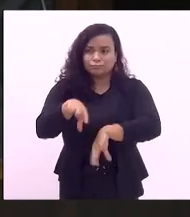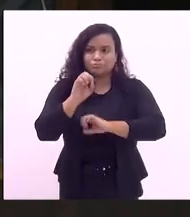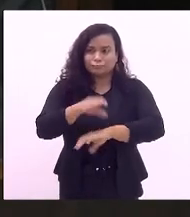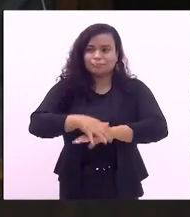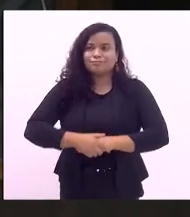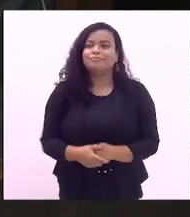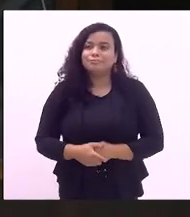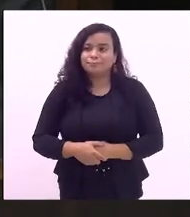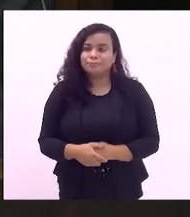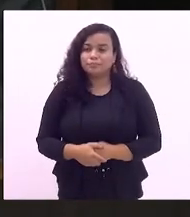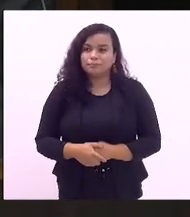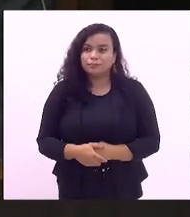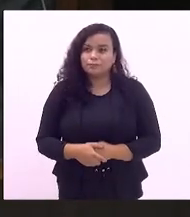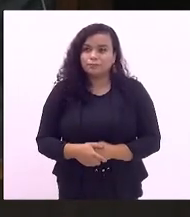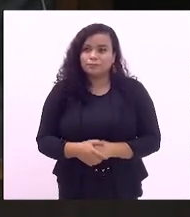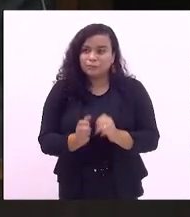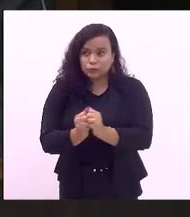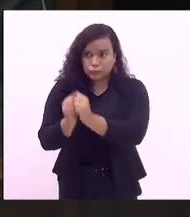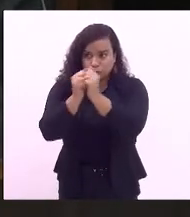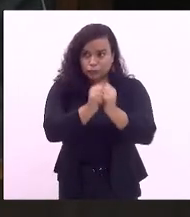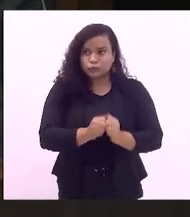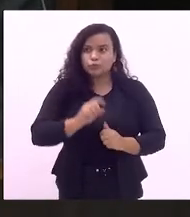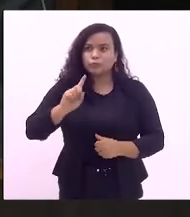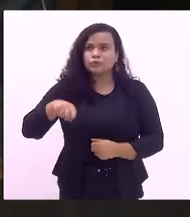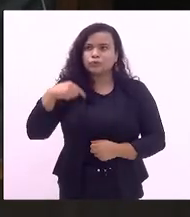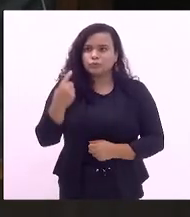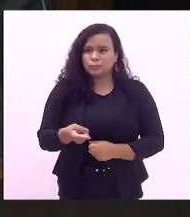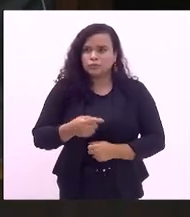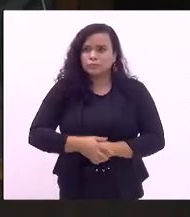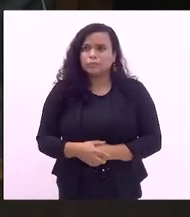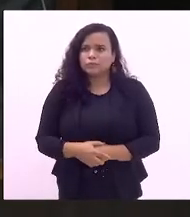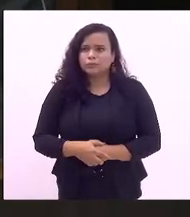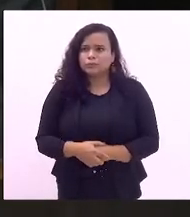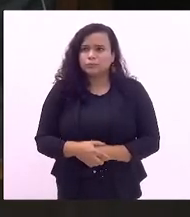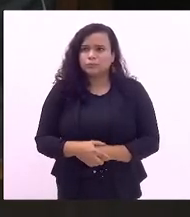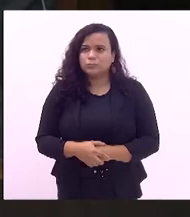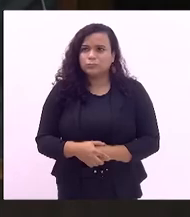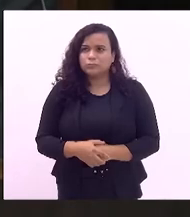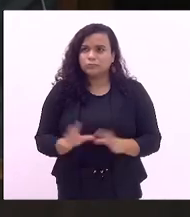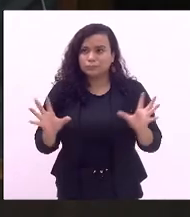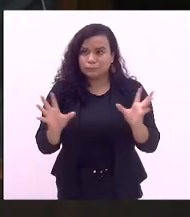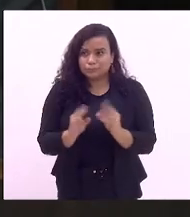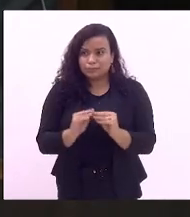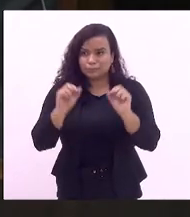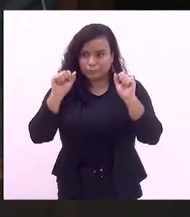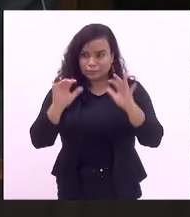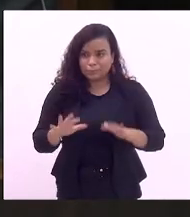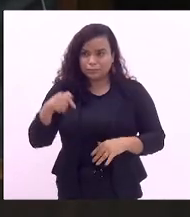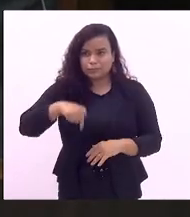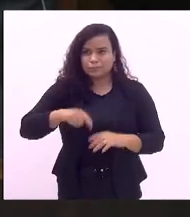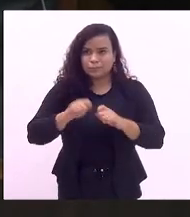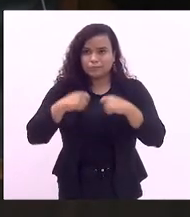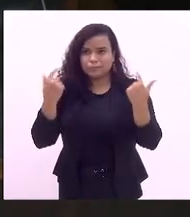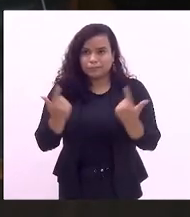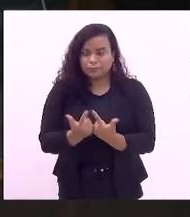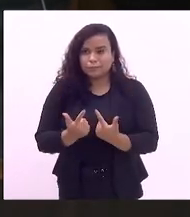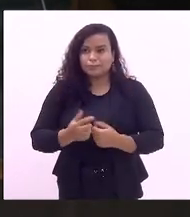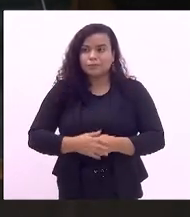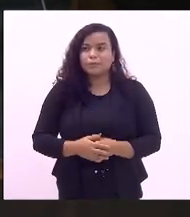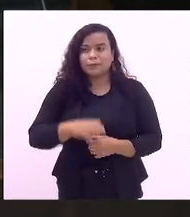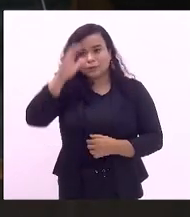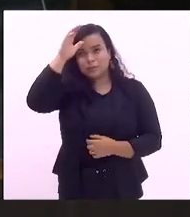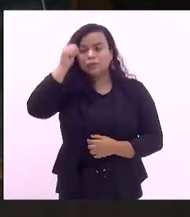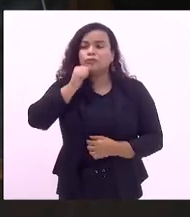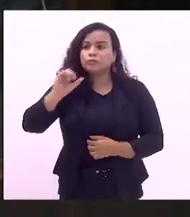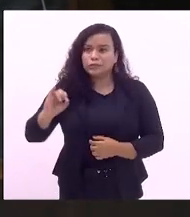ensinou o Pai Nosso juntos e depois fomos também tá uma breve oração abençoando aqui essa casa e a